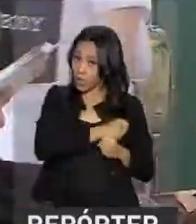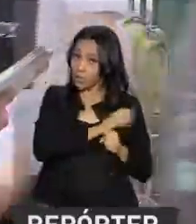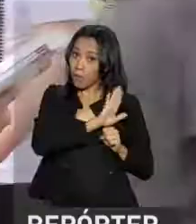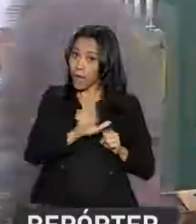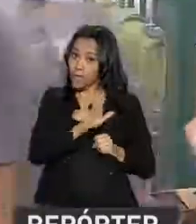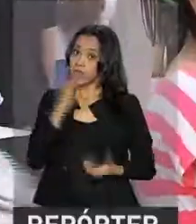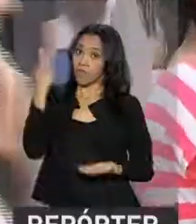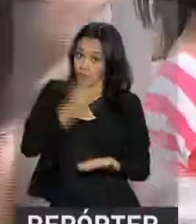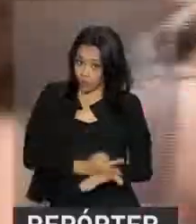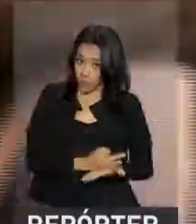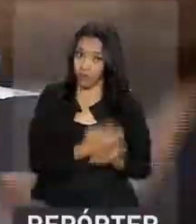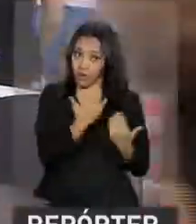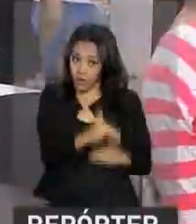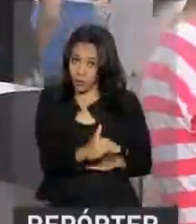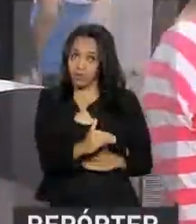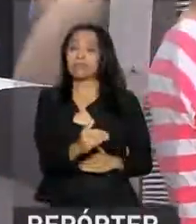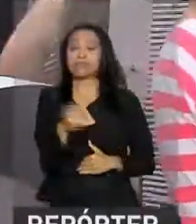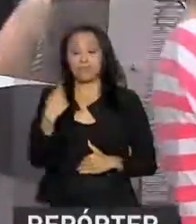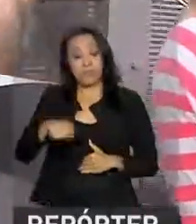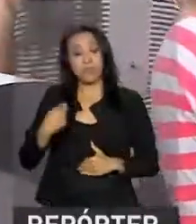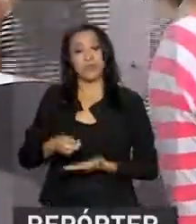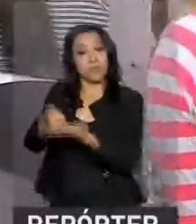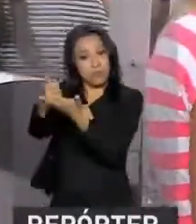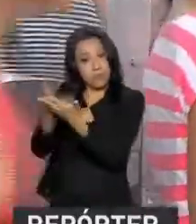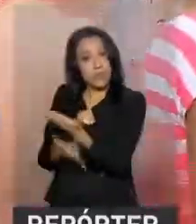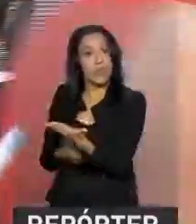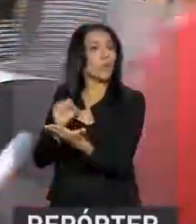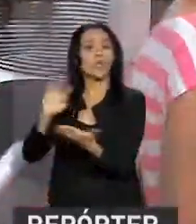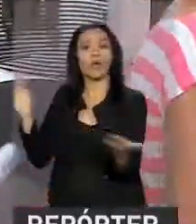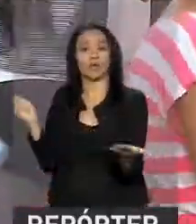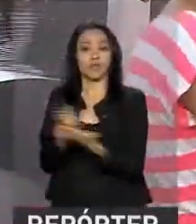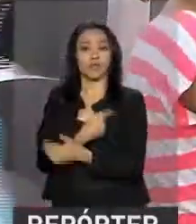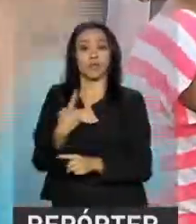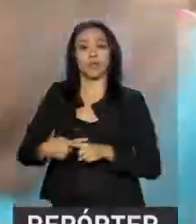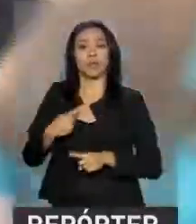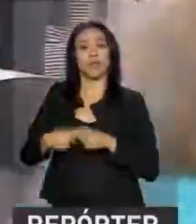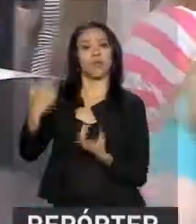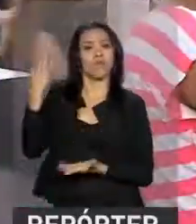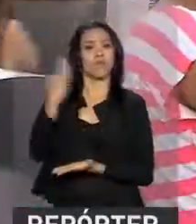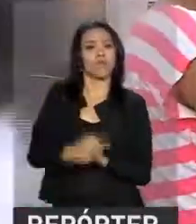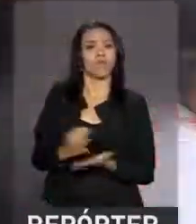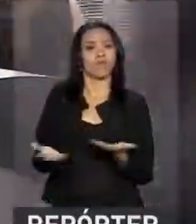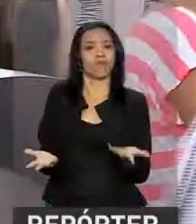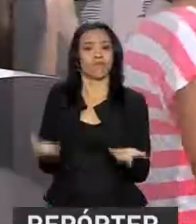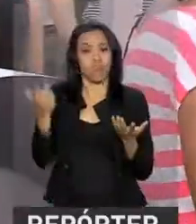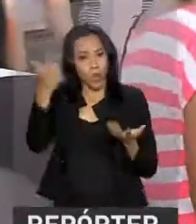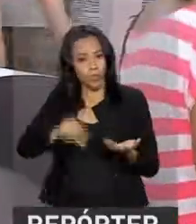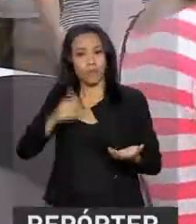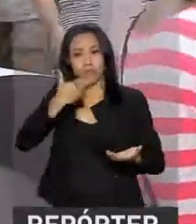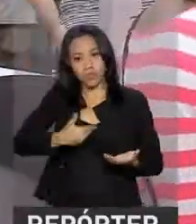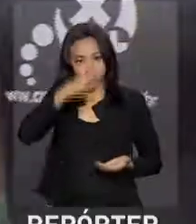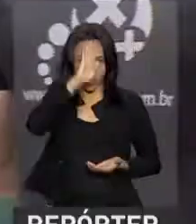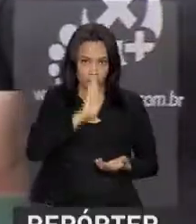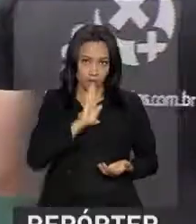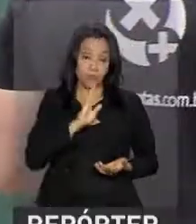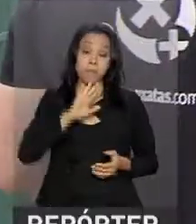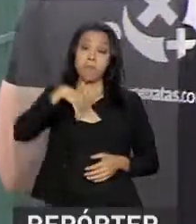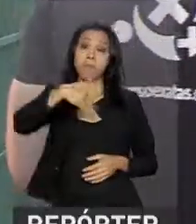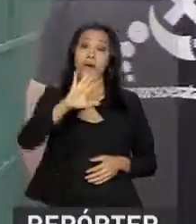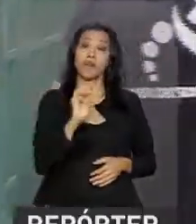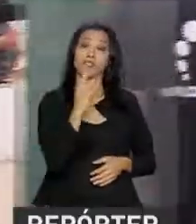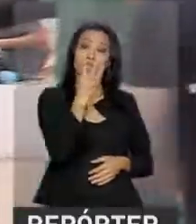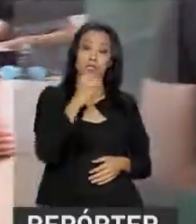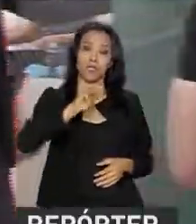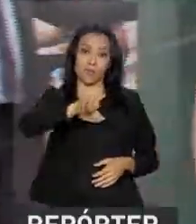não compareceram às provas tiveram que justificar a ausência para garantir o benefício novamente mais de três milhões e trezentos